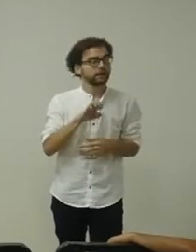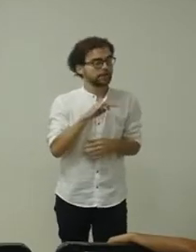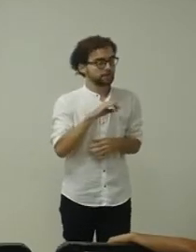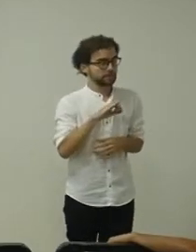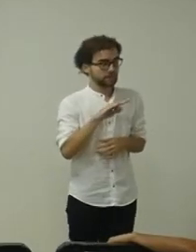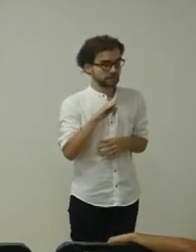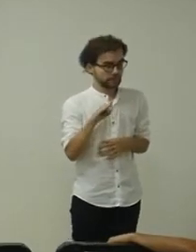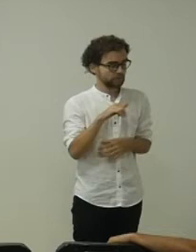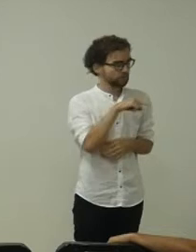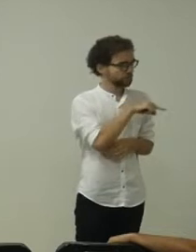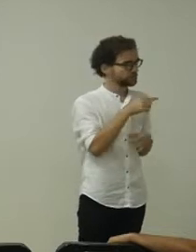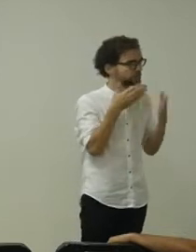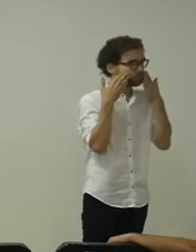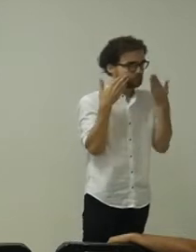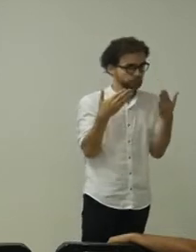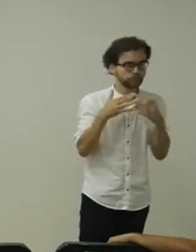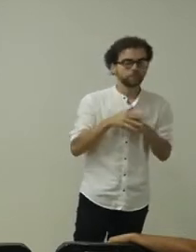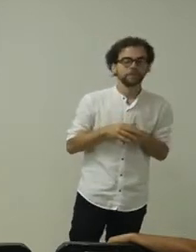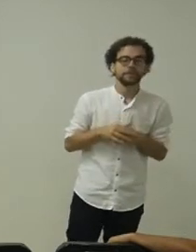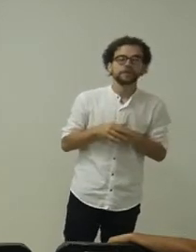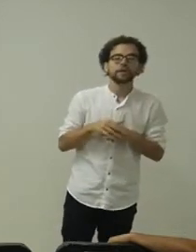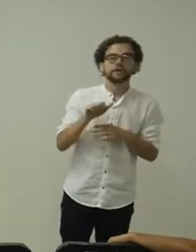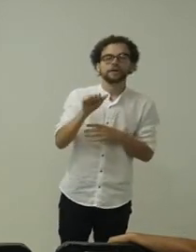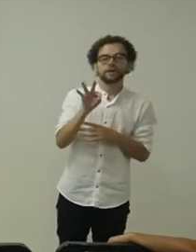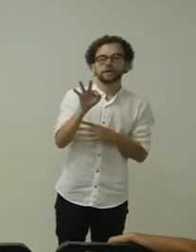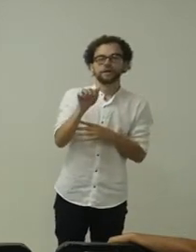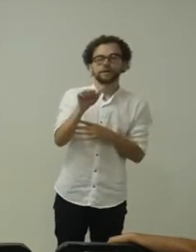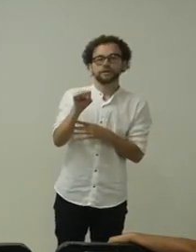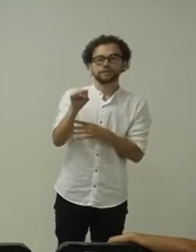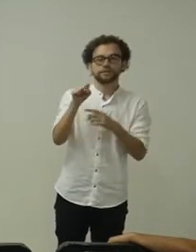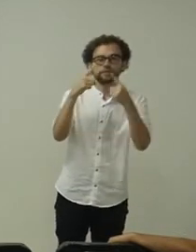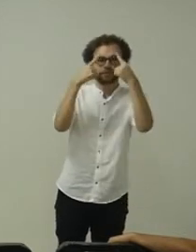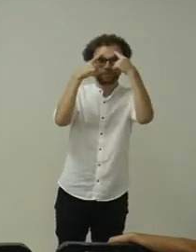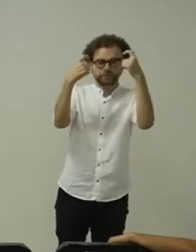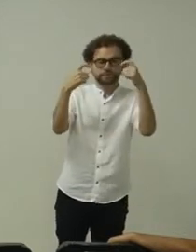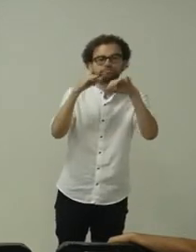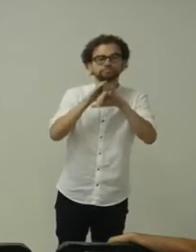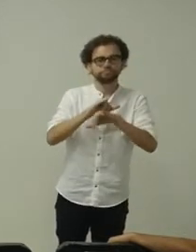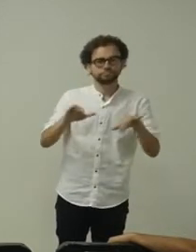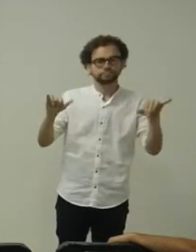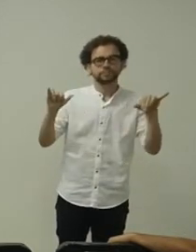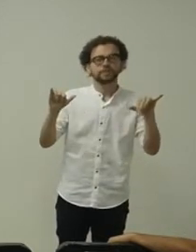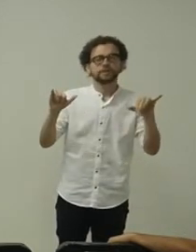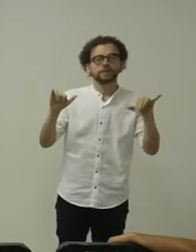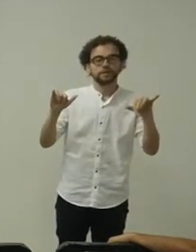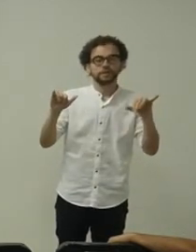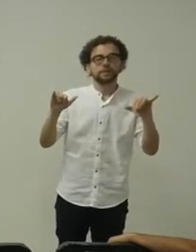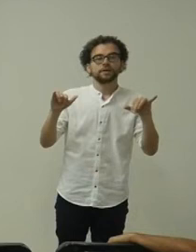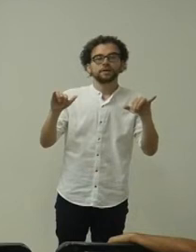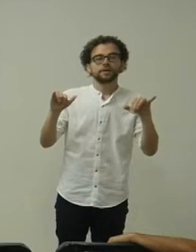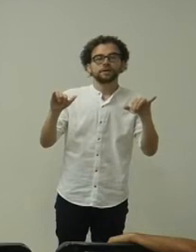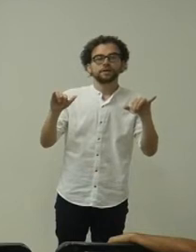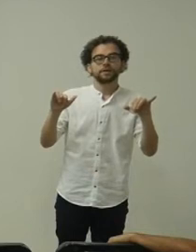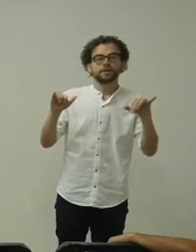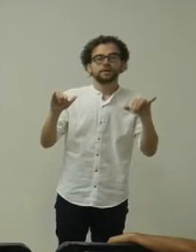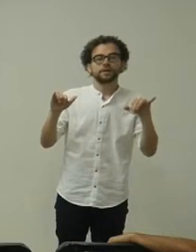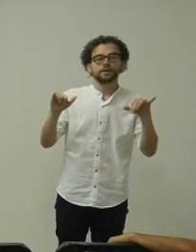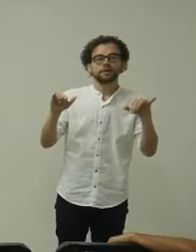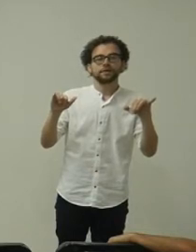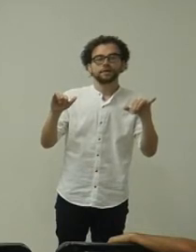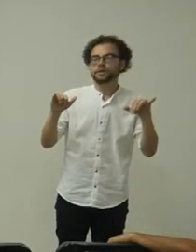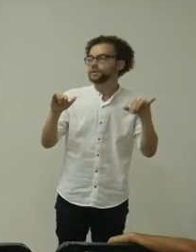Emily, você apresentou o Atlas da Violência e mencionou que esta que está